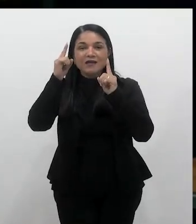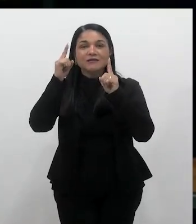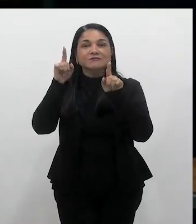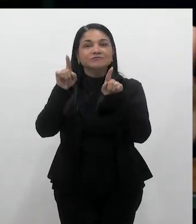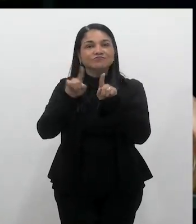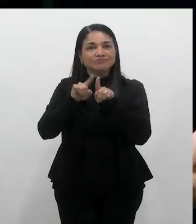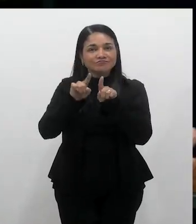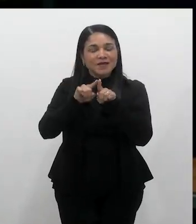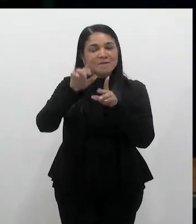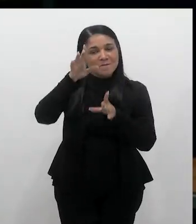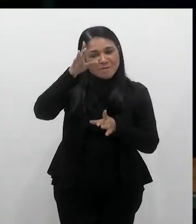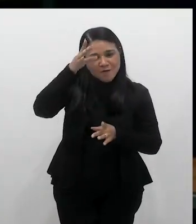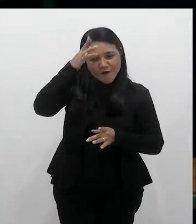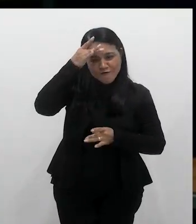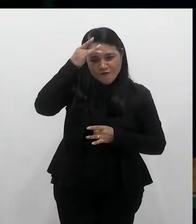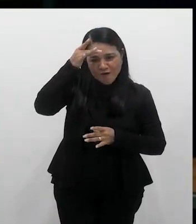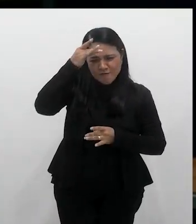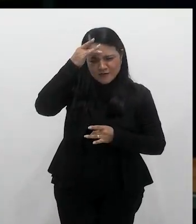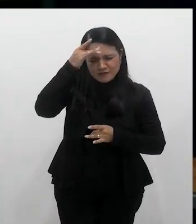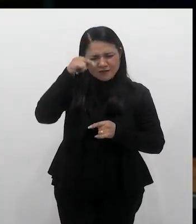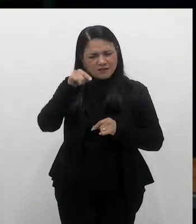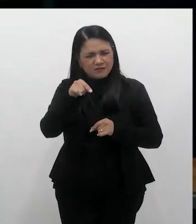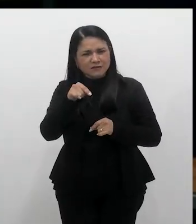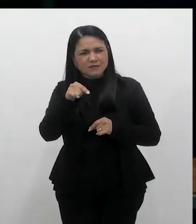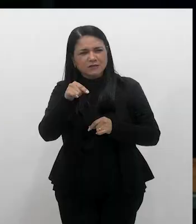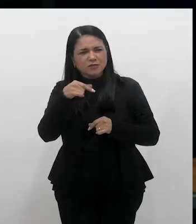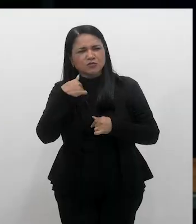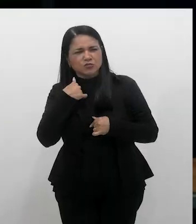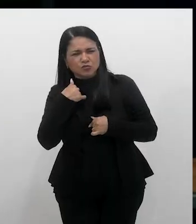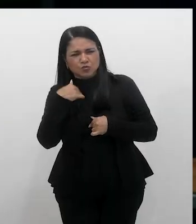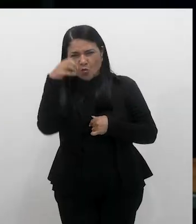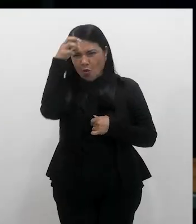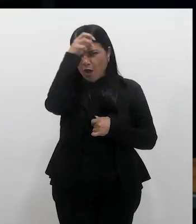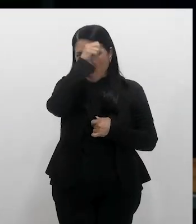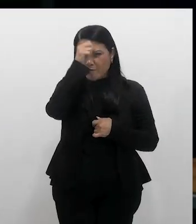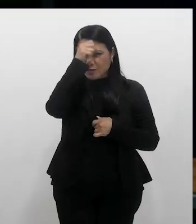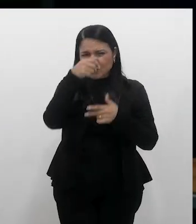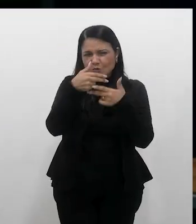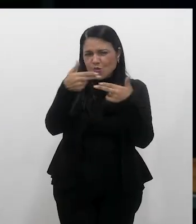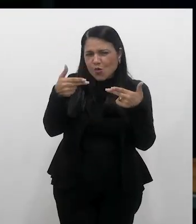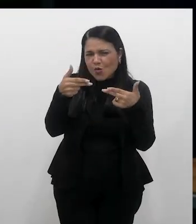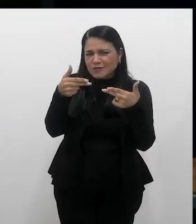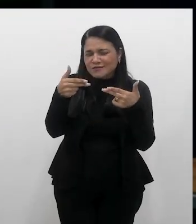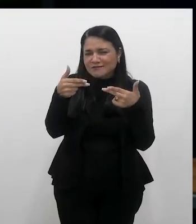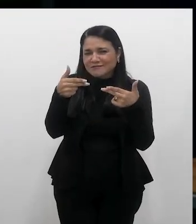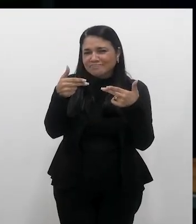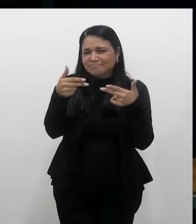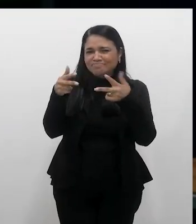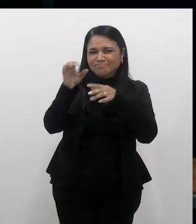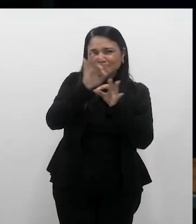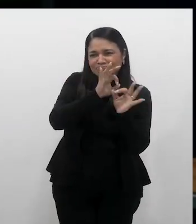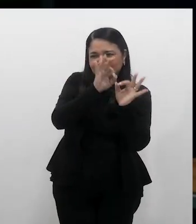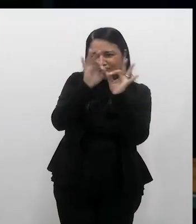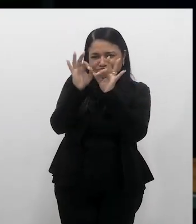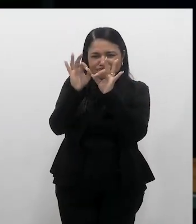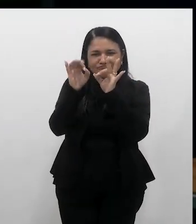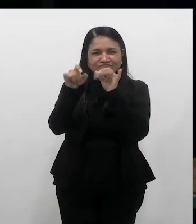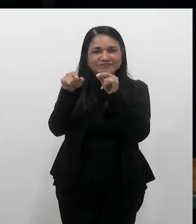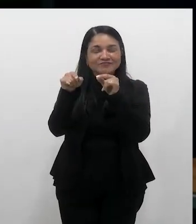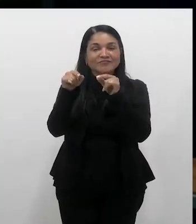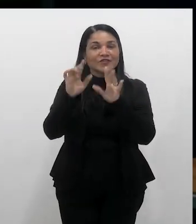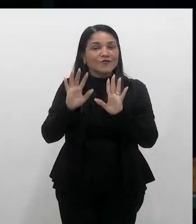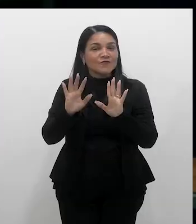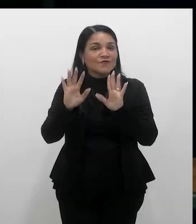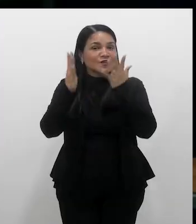tem uma performance que daqui a pouco você olha e se diz, espera aí, né? Eu tô aprendendo muita coisa com essa performance aqui. Então, eu acho que